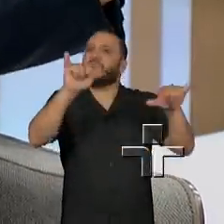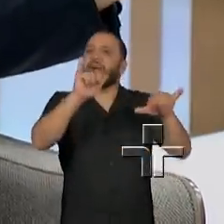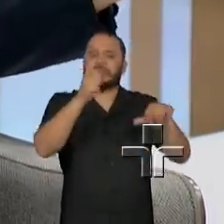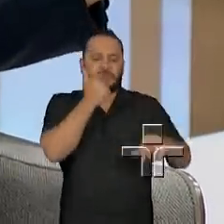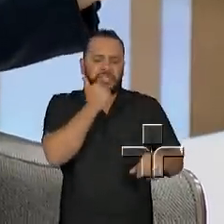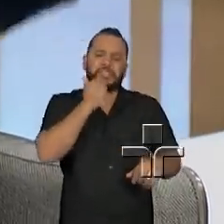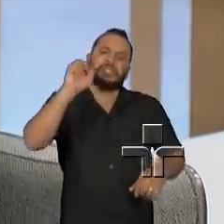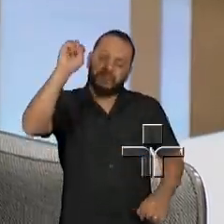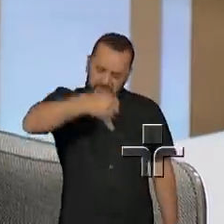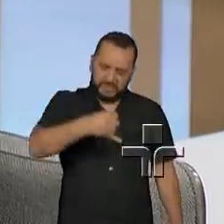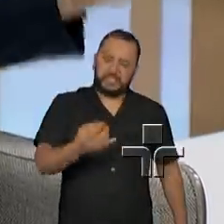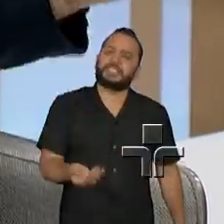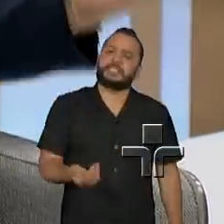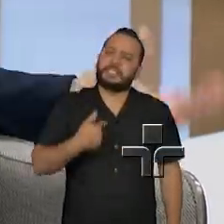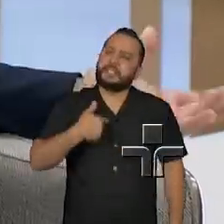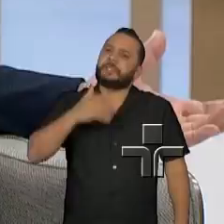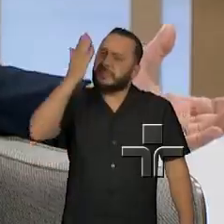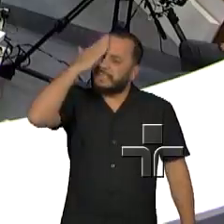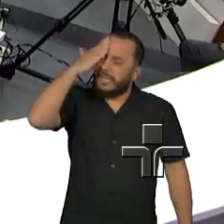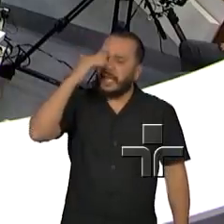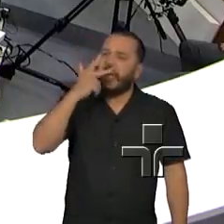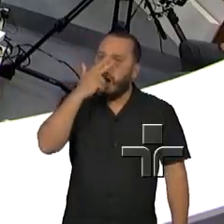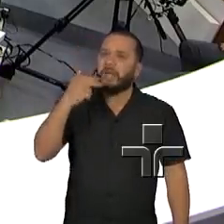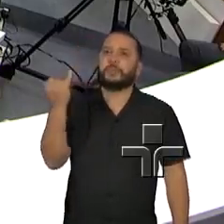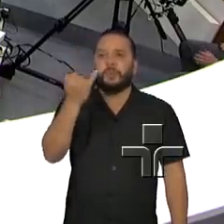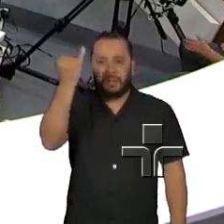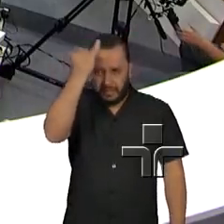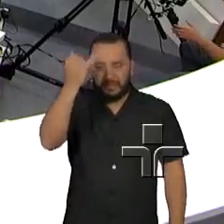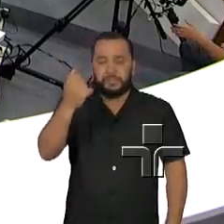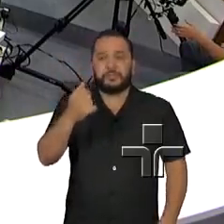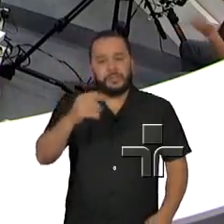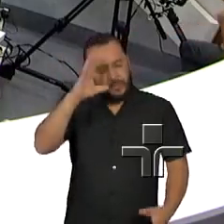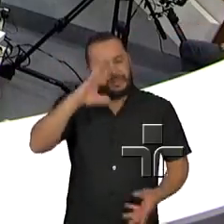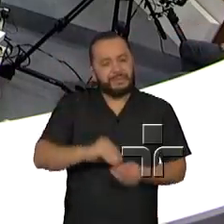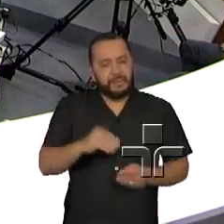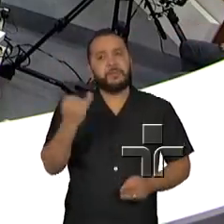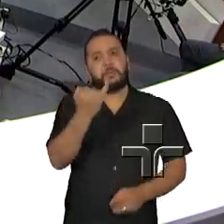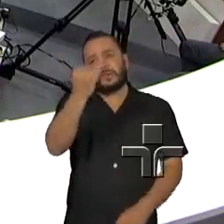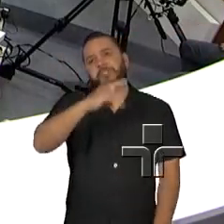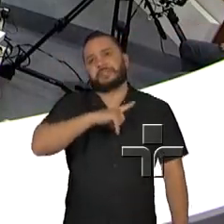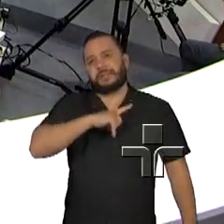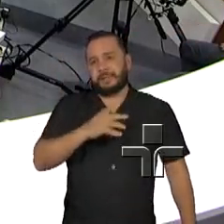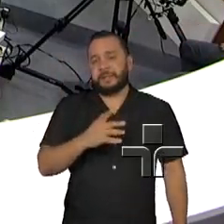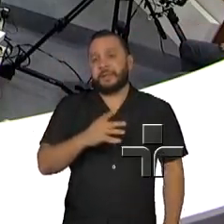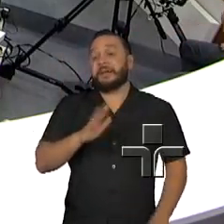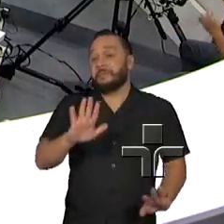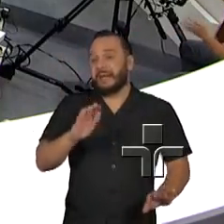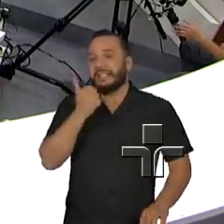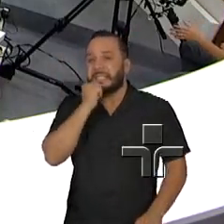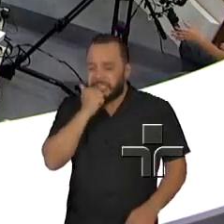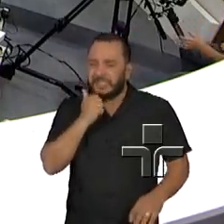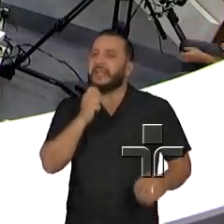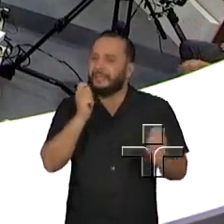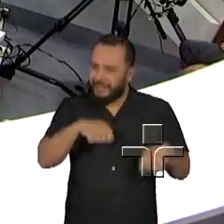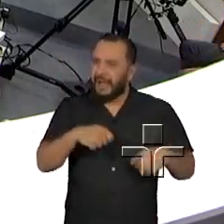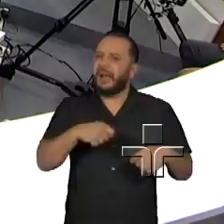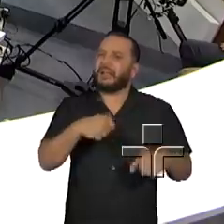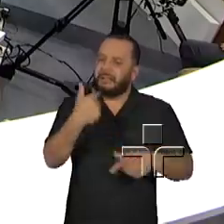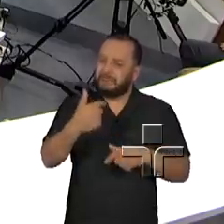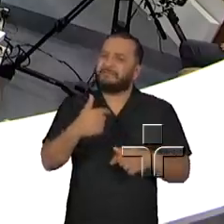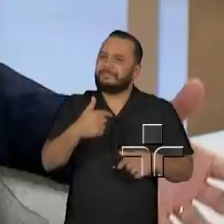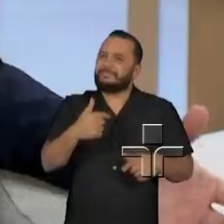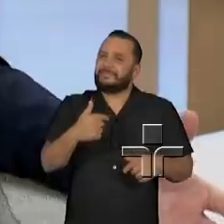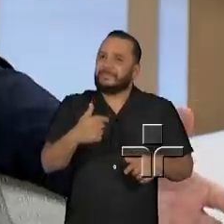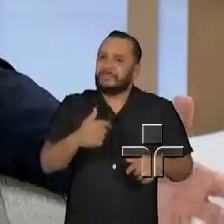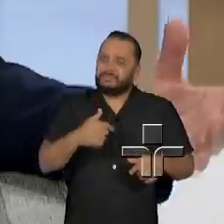sei disso, e eu acho importante, e faço, porque entendo que é importante. E acho que podem fazer mais, especialmente se tiverem